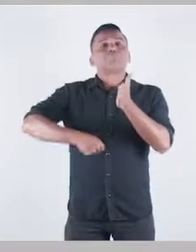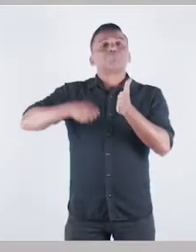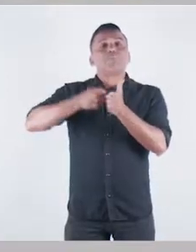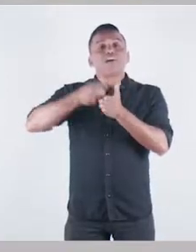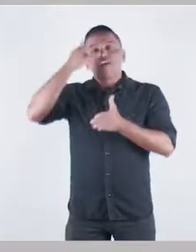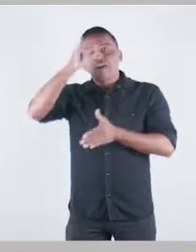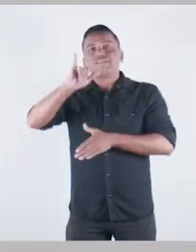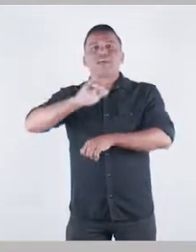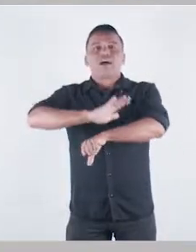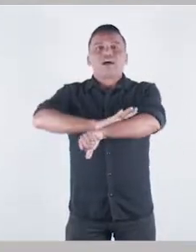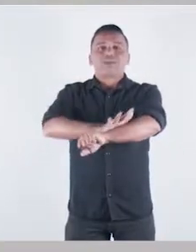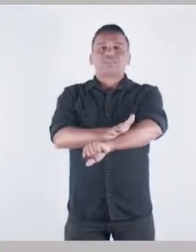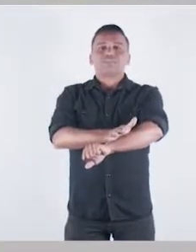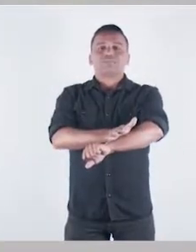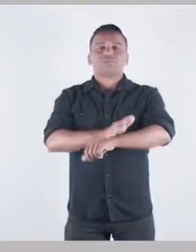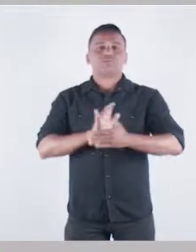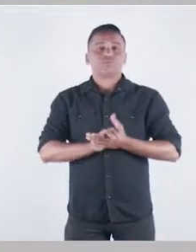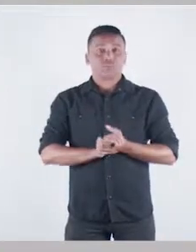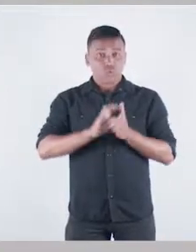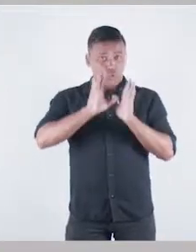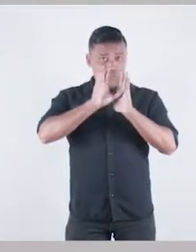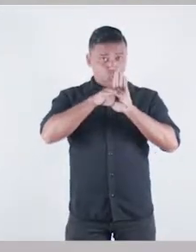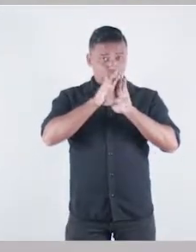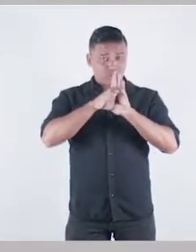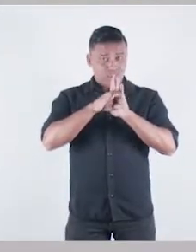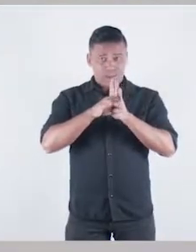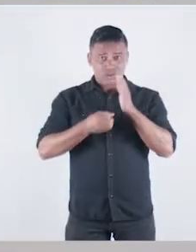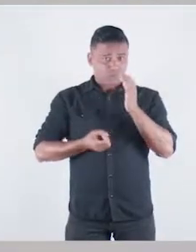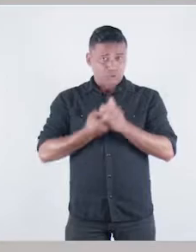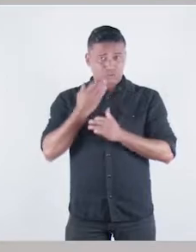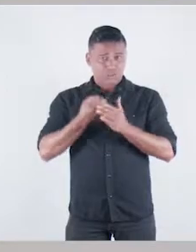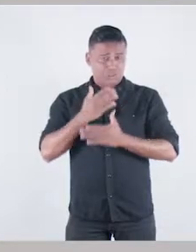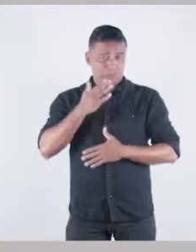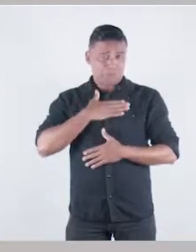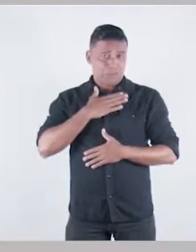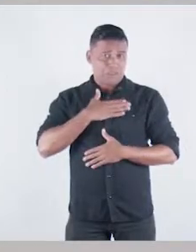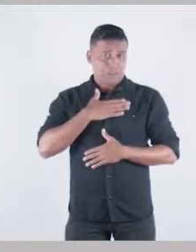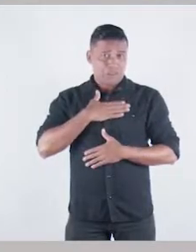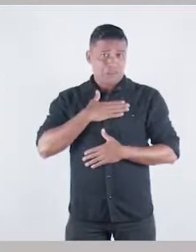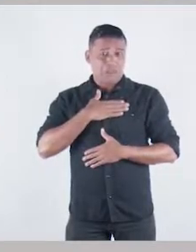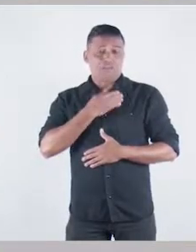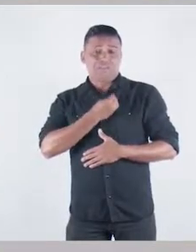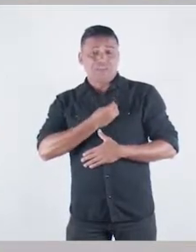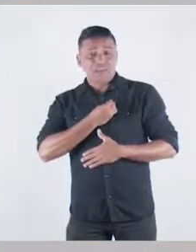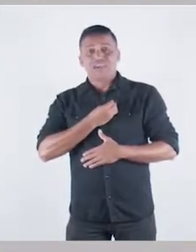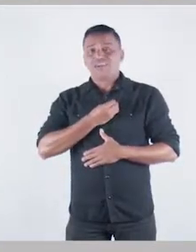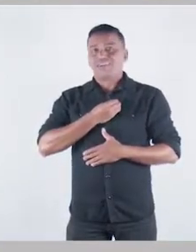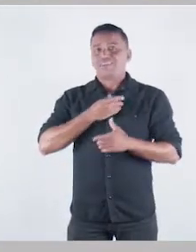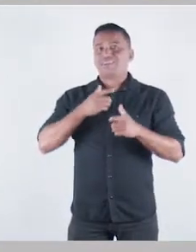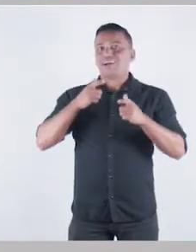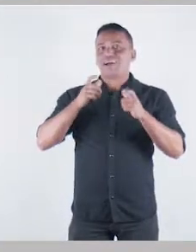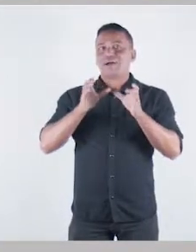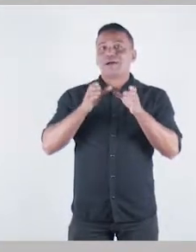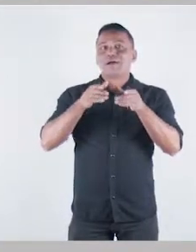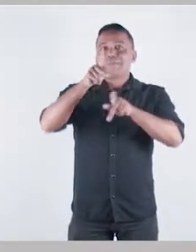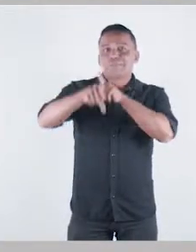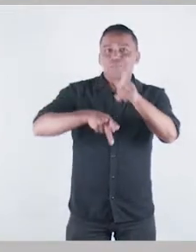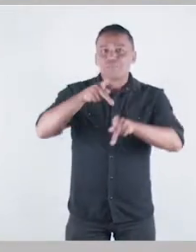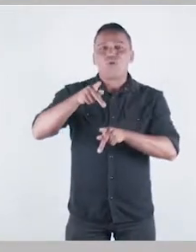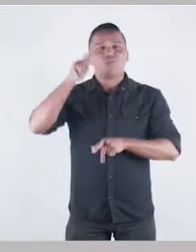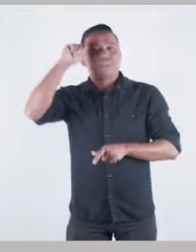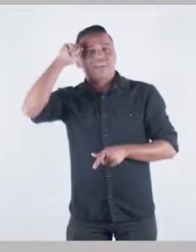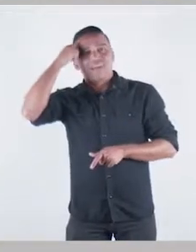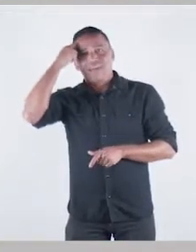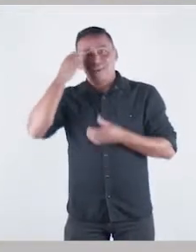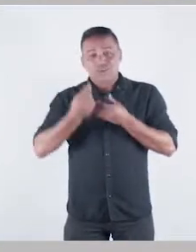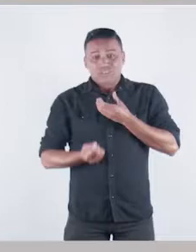esse conceito que nós temos, produzida por negro, que reflete a realidade da comunidade negra, que expressa as subjetividades do negro,